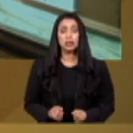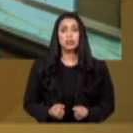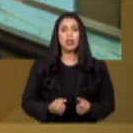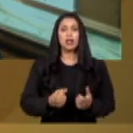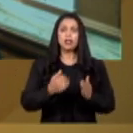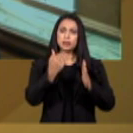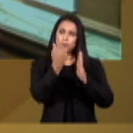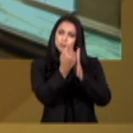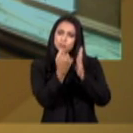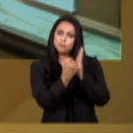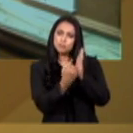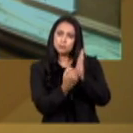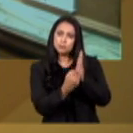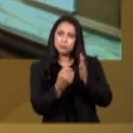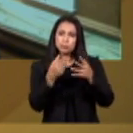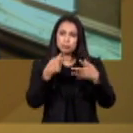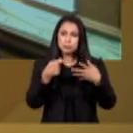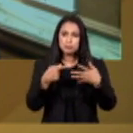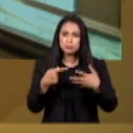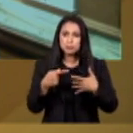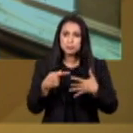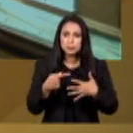a é